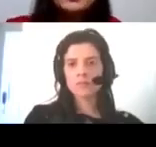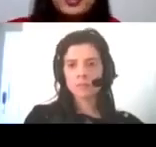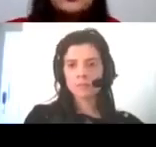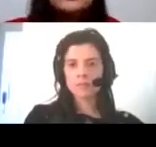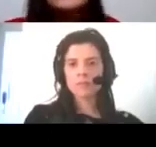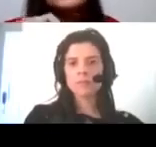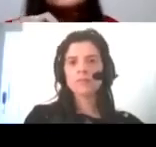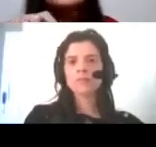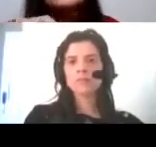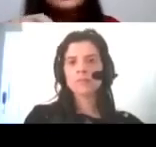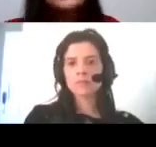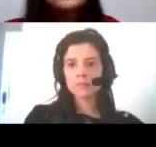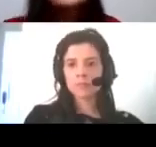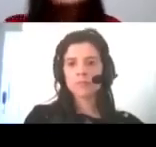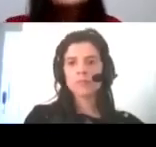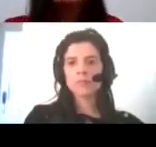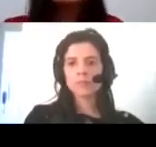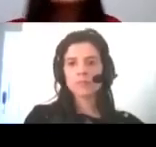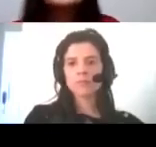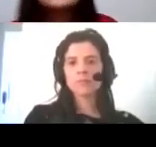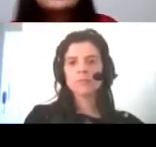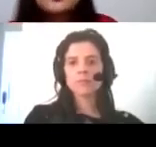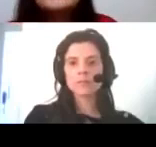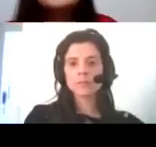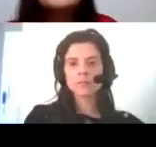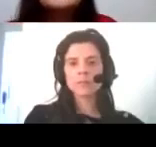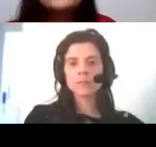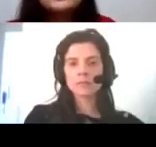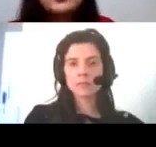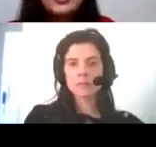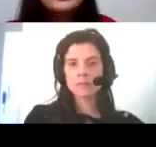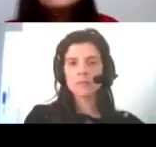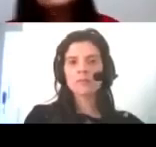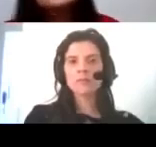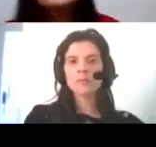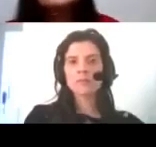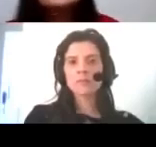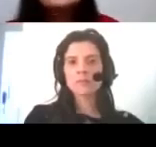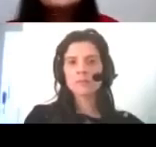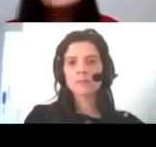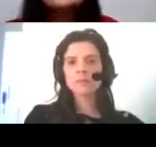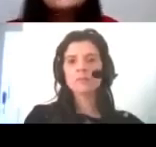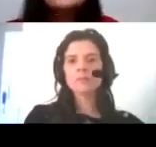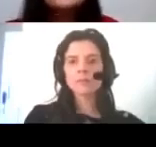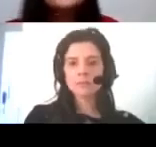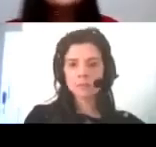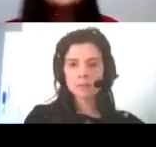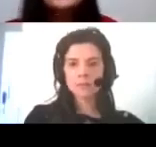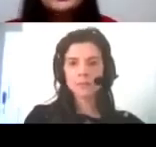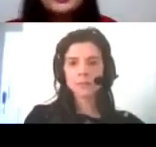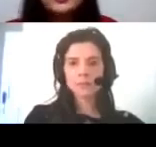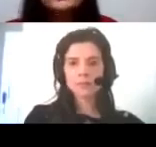você entrar no site da prefeitura, você clicando em cima, você tem acesso a cada um desses itens aí do seu